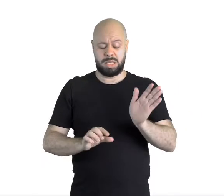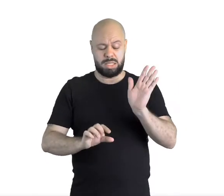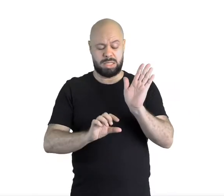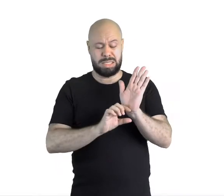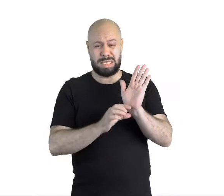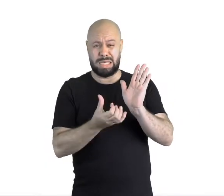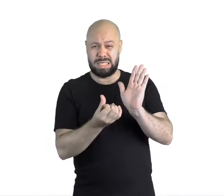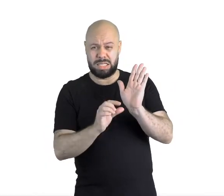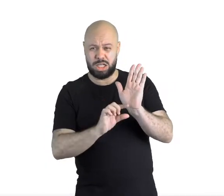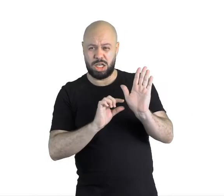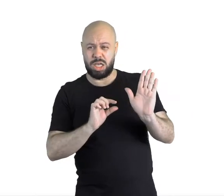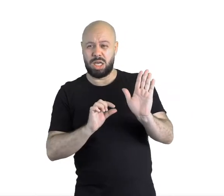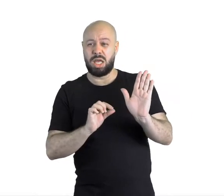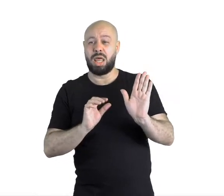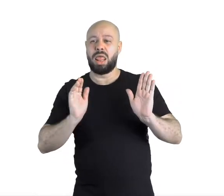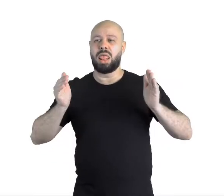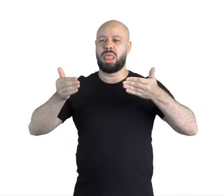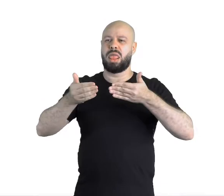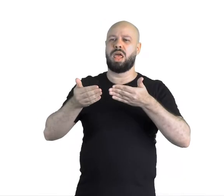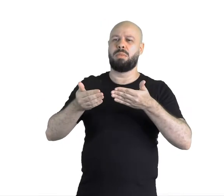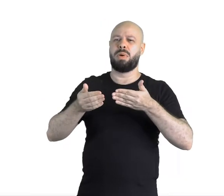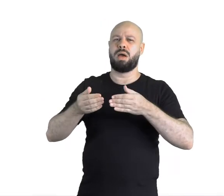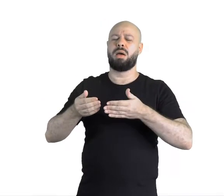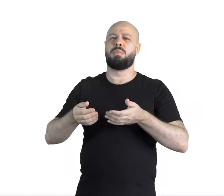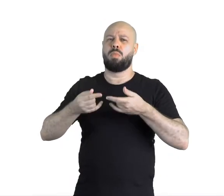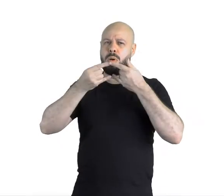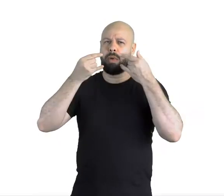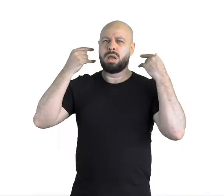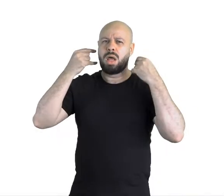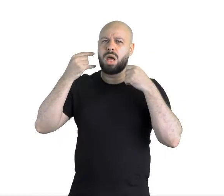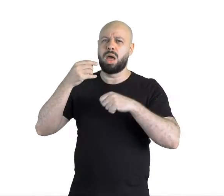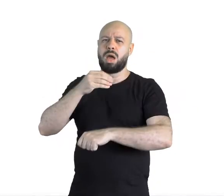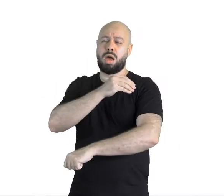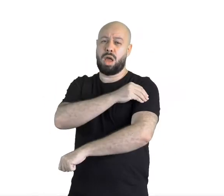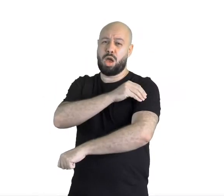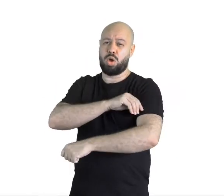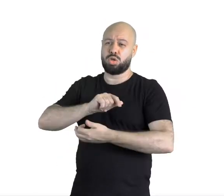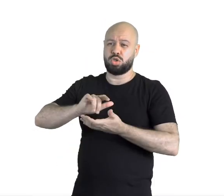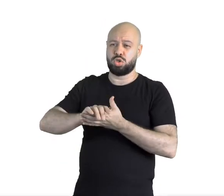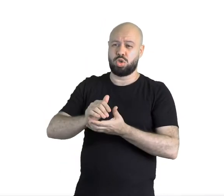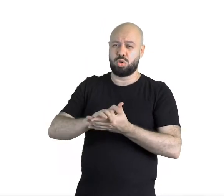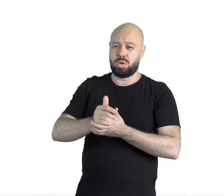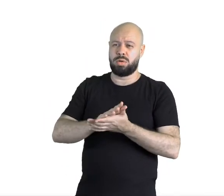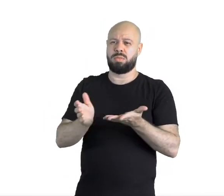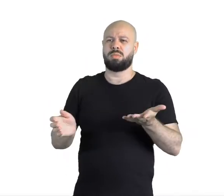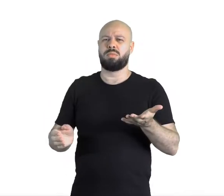da máscara e álcool em gel, além de orientar a população em relação ao que fazer,